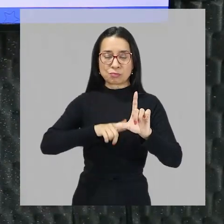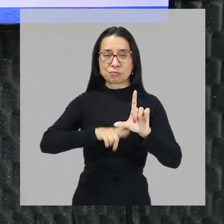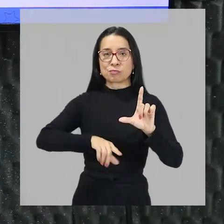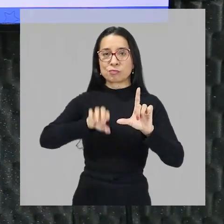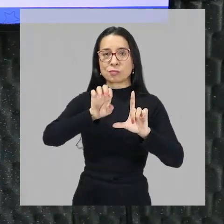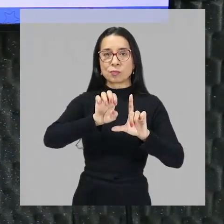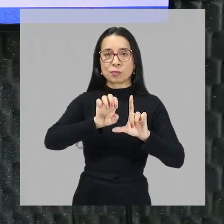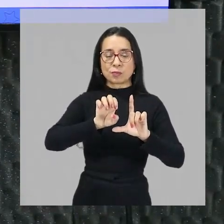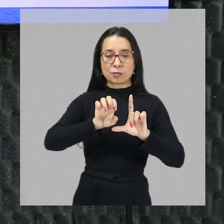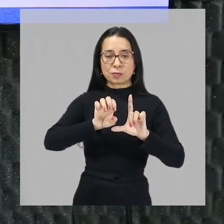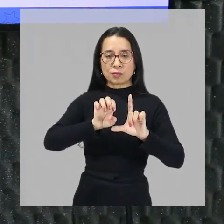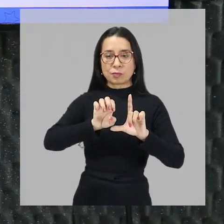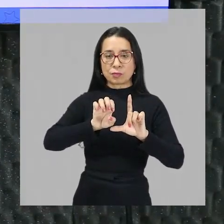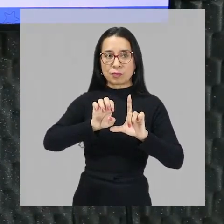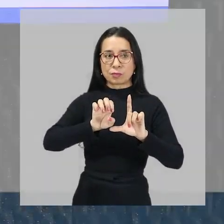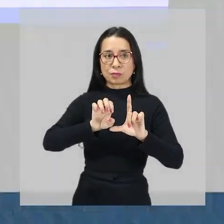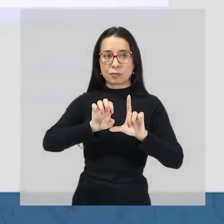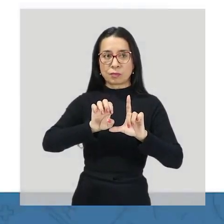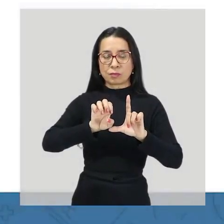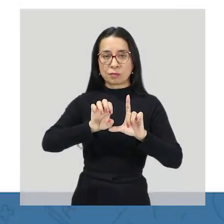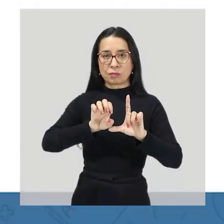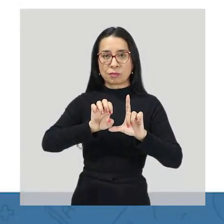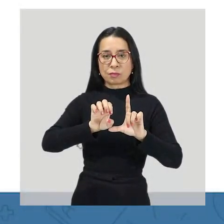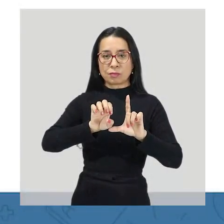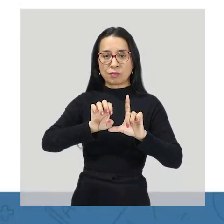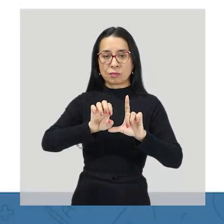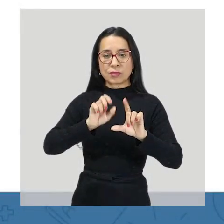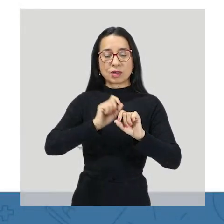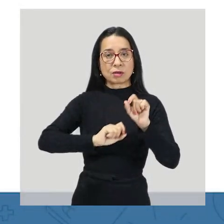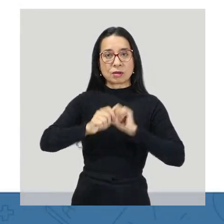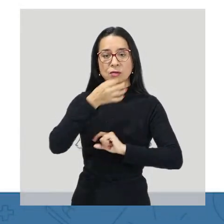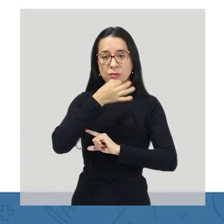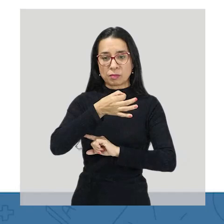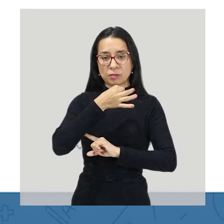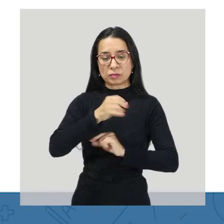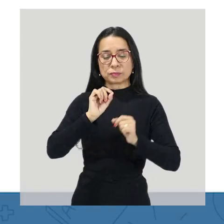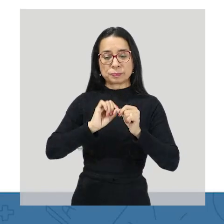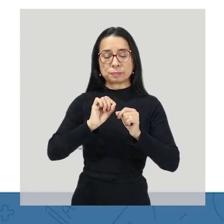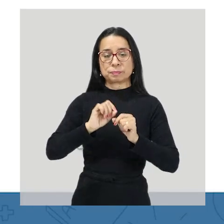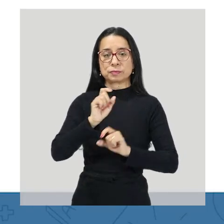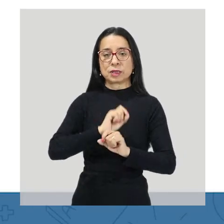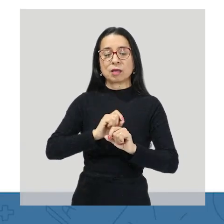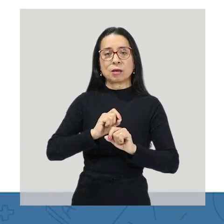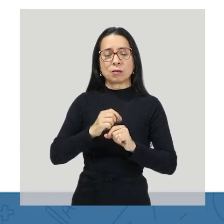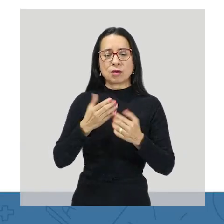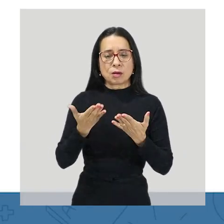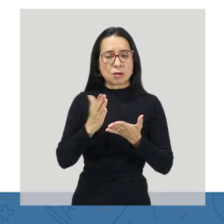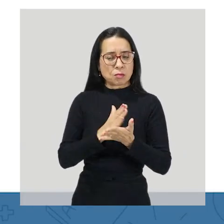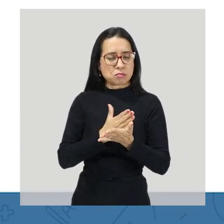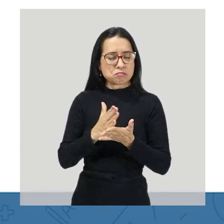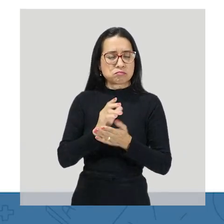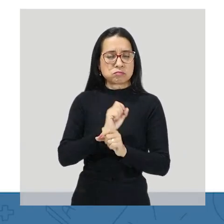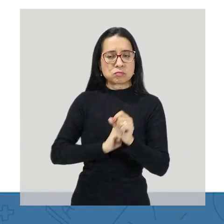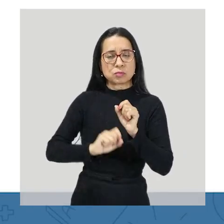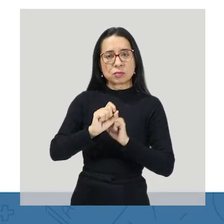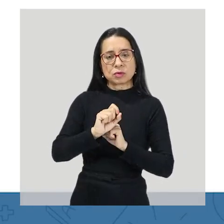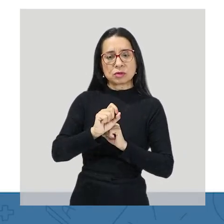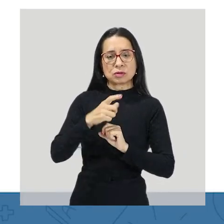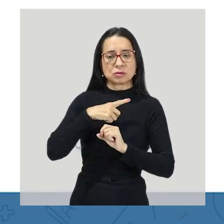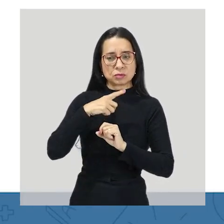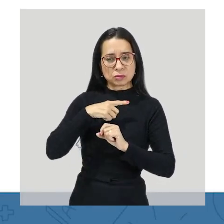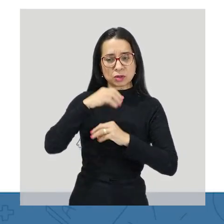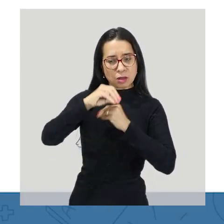e dos mecanismos de controle inflacionário, né? Que é uma crítica que ele vai fazer. E que, de certa forma, envolve o governo